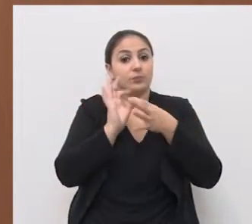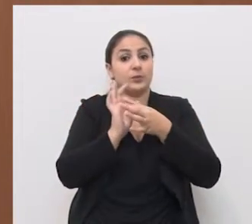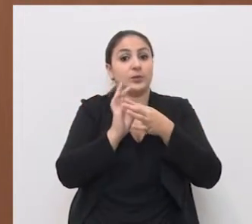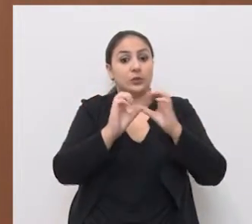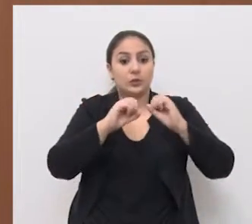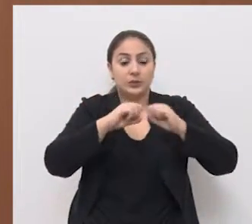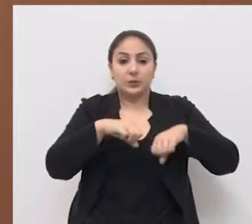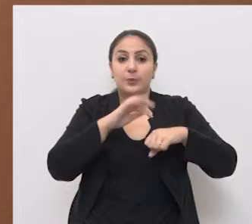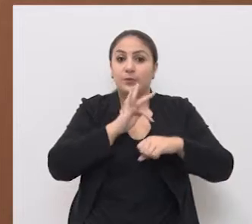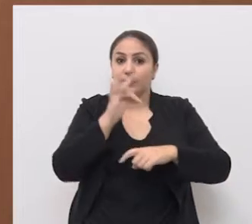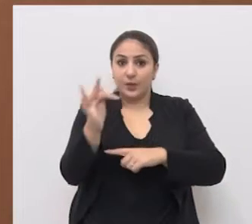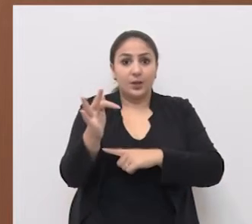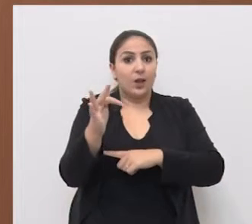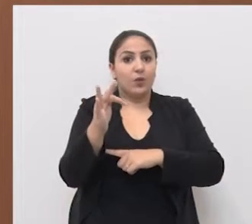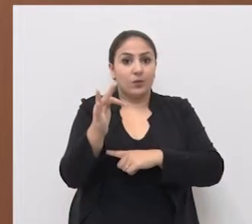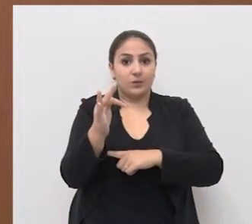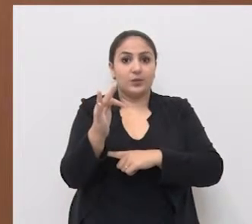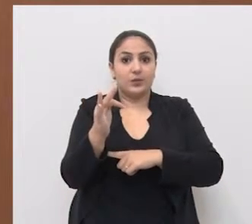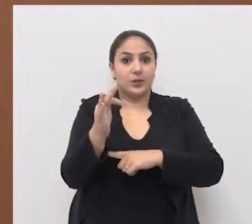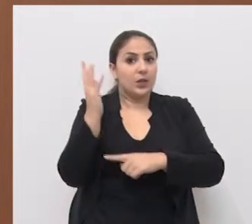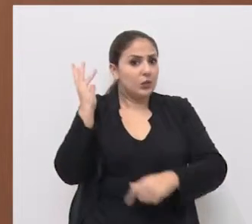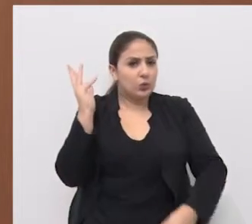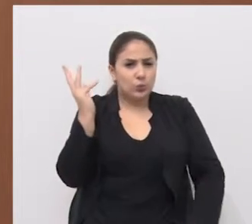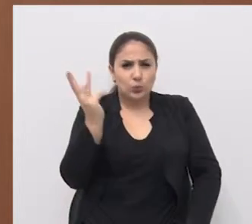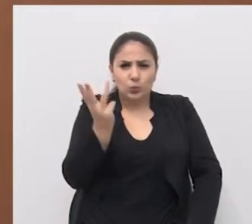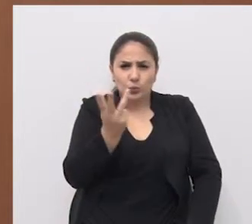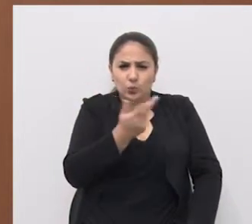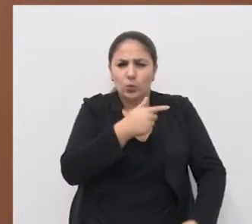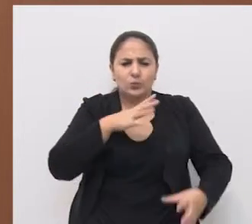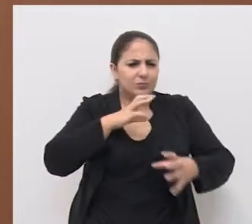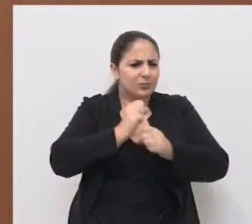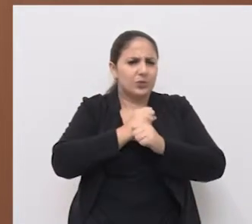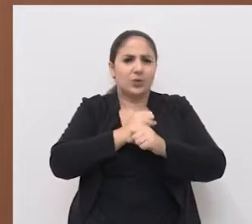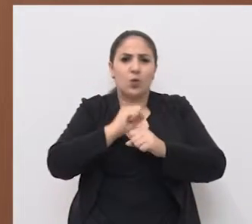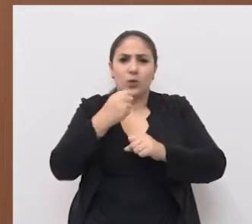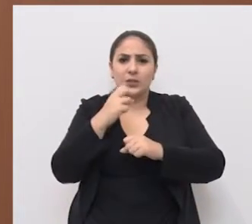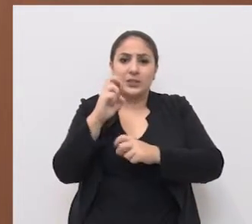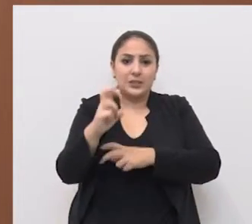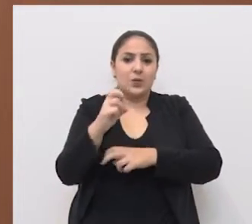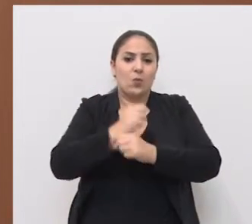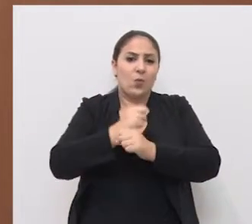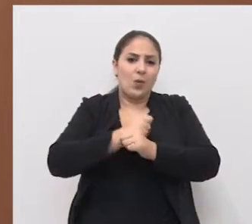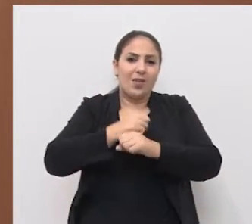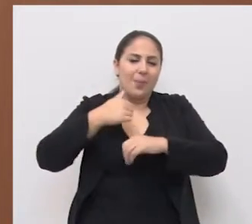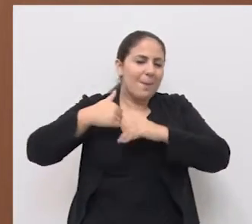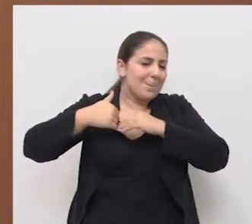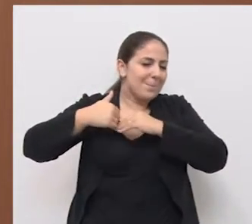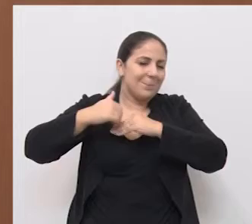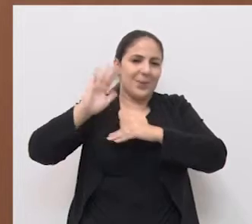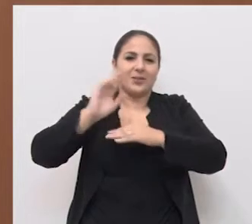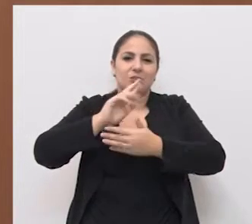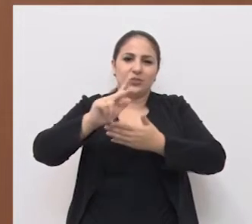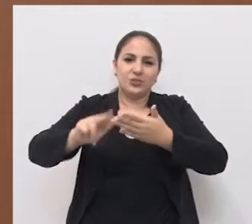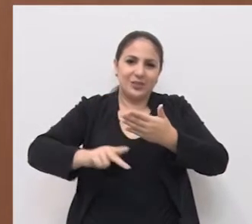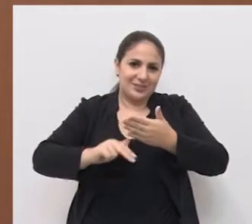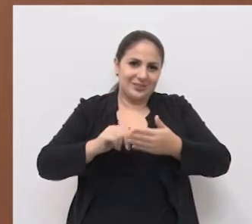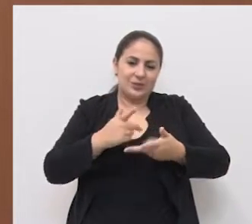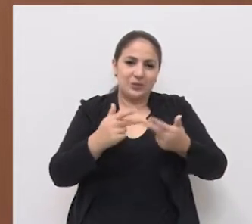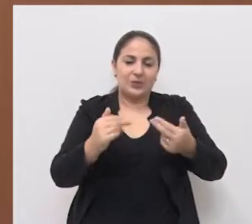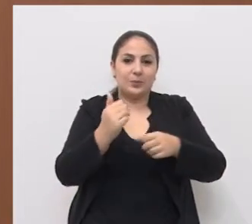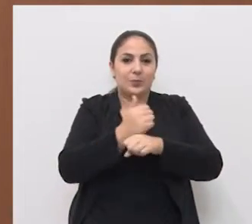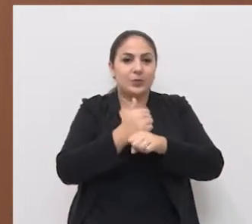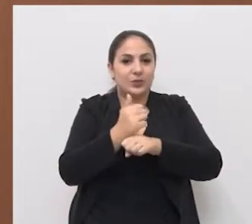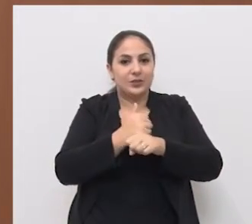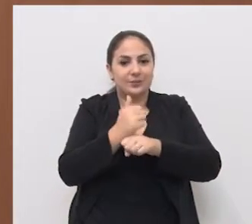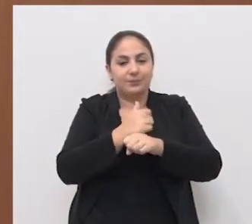no universo do sistema federal, né, a eles se somam, aí nesses 85 anos, mais vários